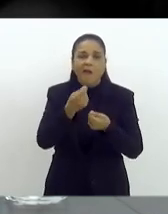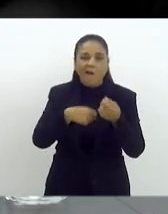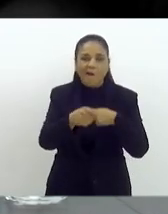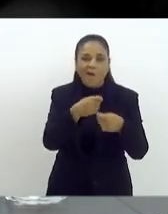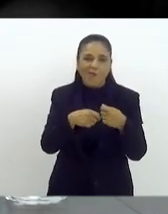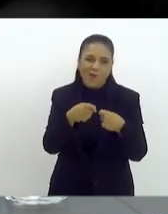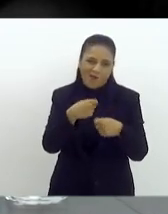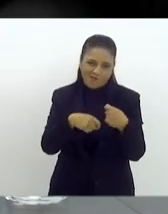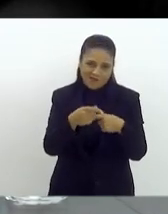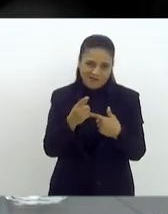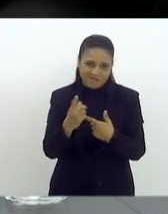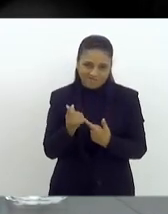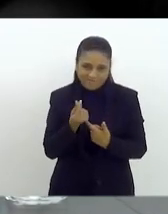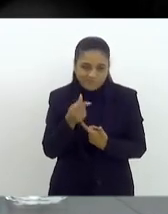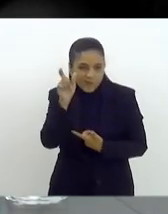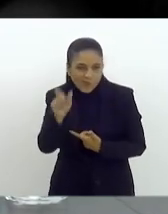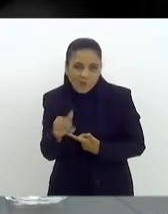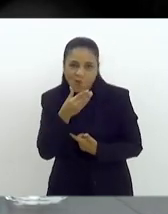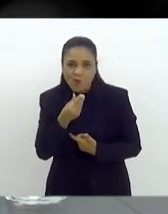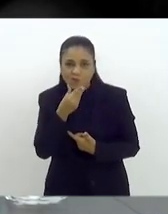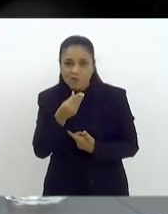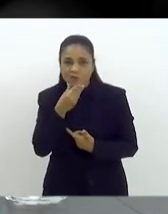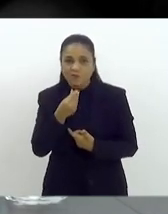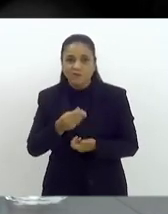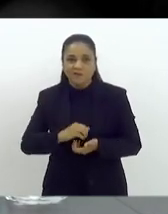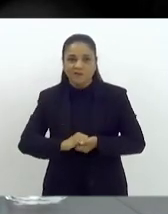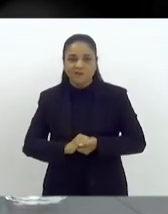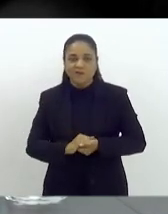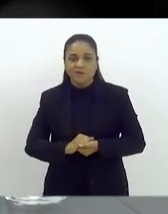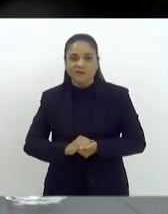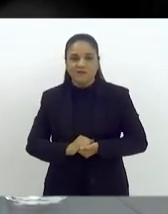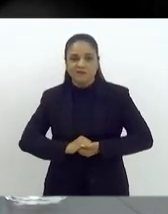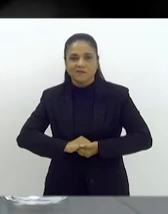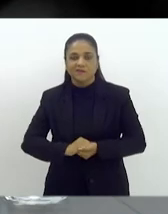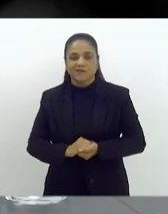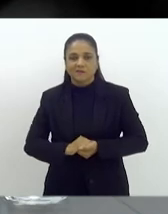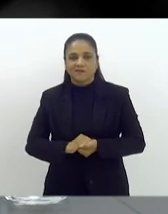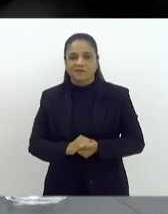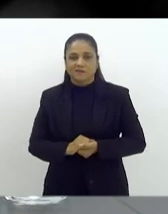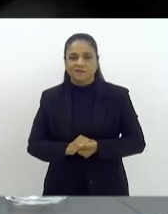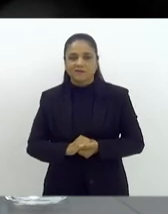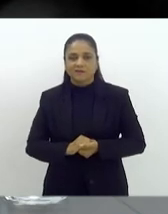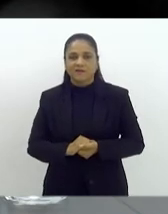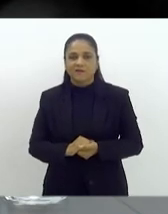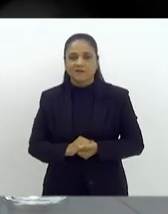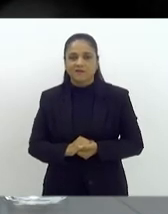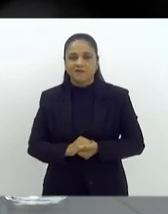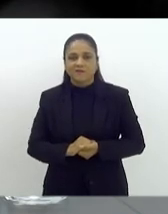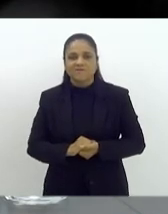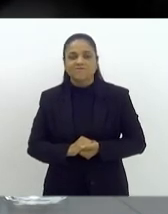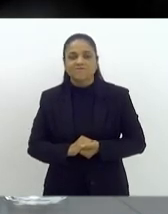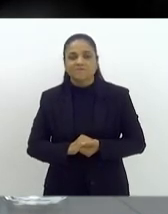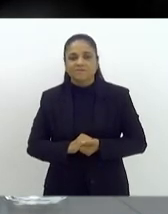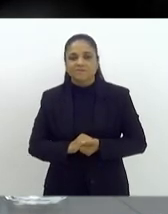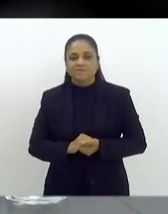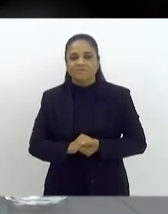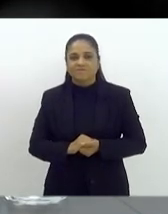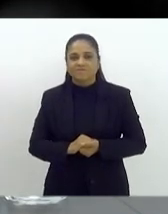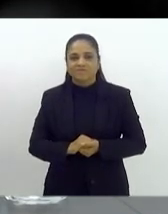a Tais homens e esses também vai ser um crime que vai depender da representação dessas mulheres